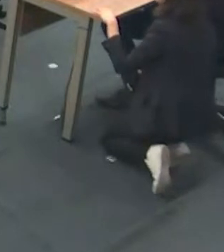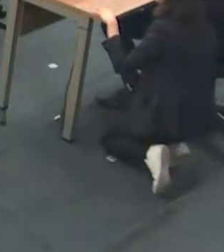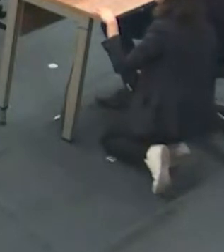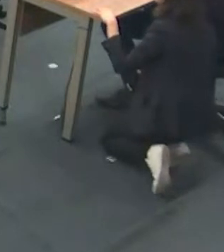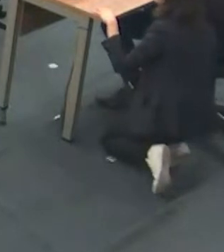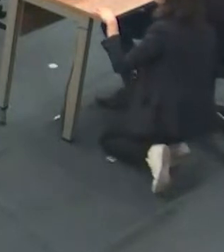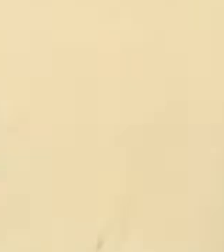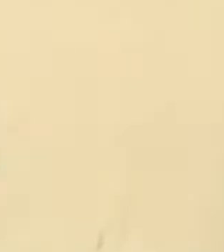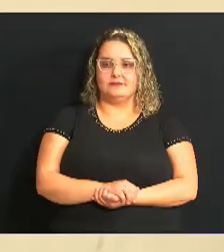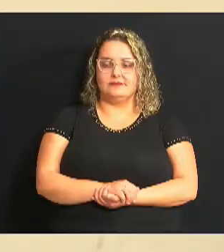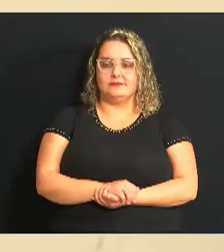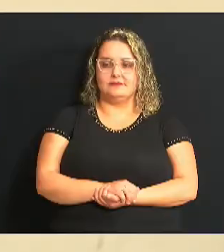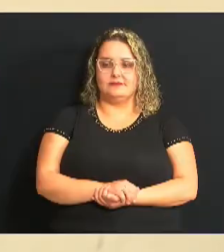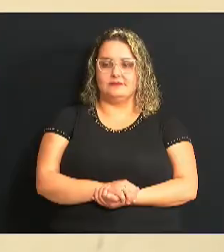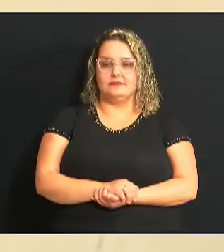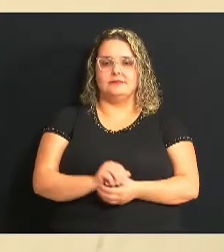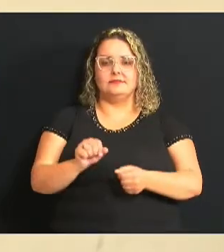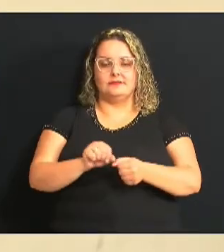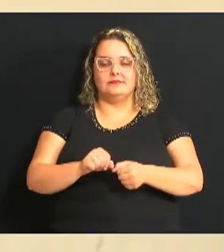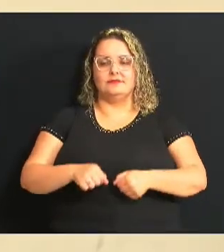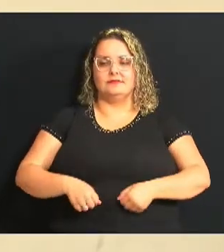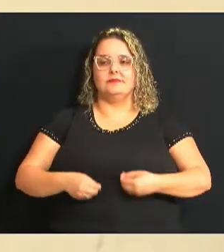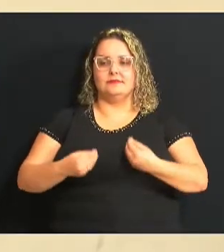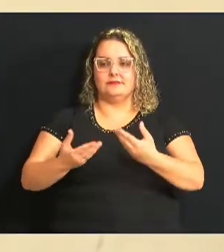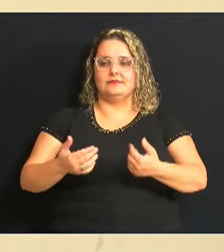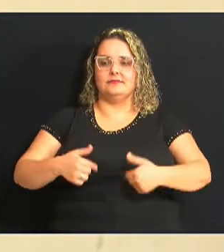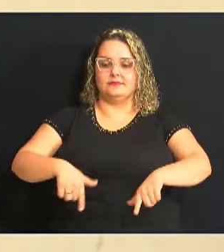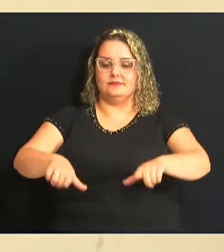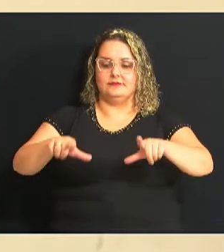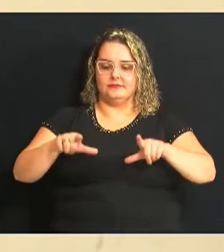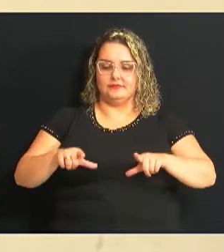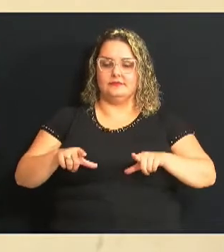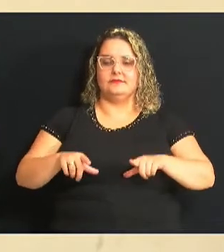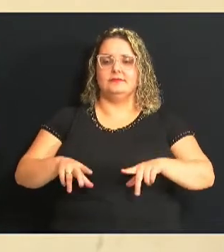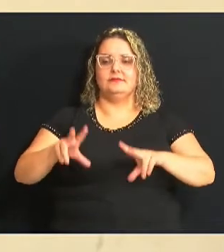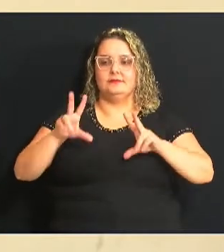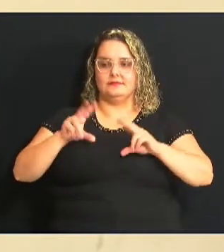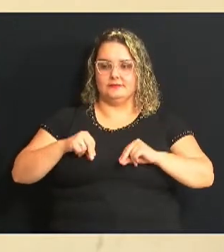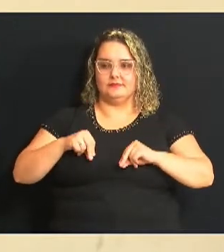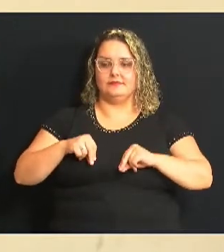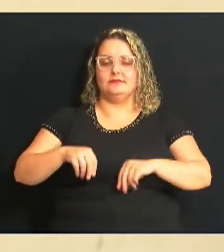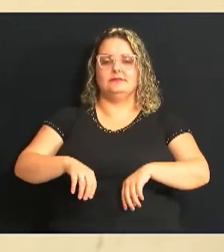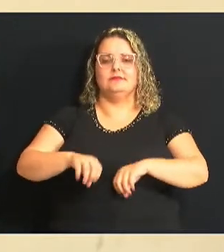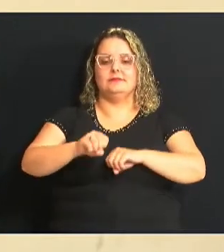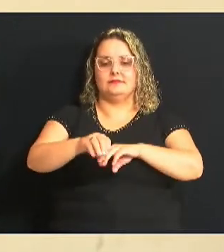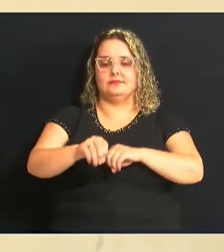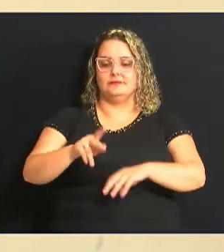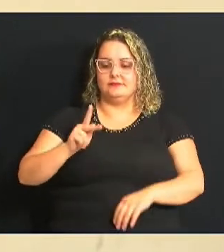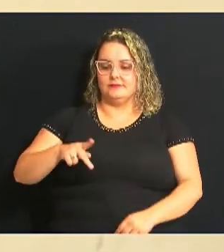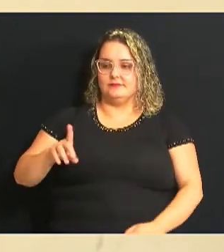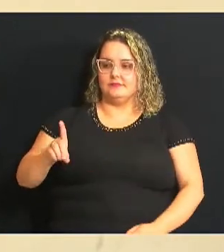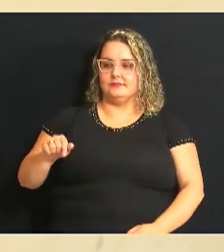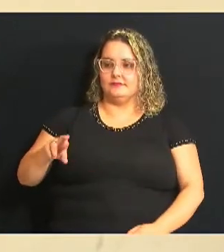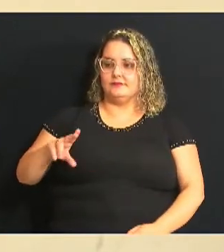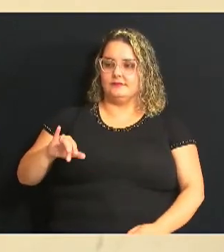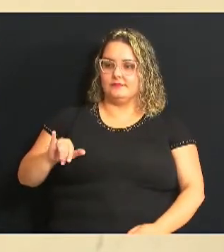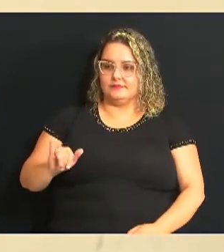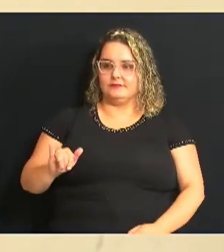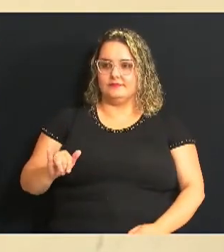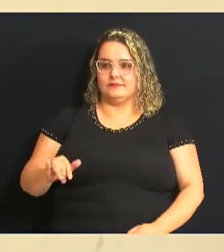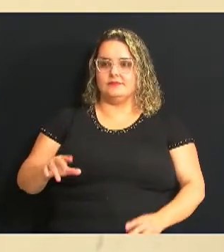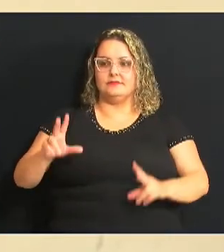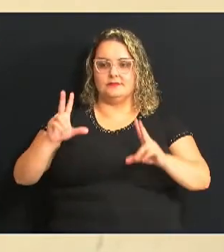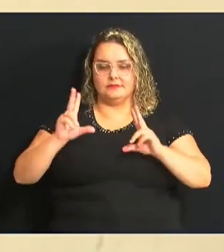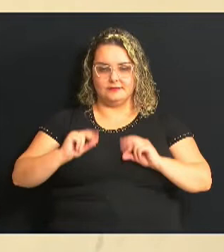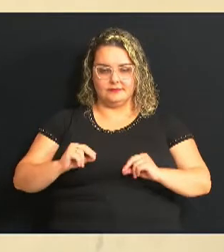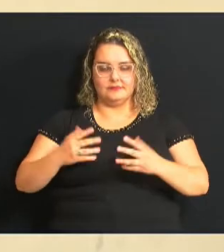Faremos agora a entrega do Diploma de Mérito Educacional ao professor Darcy Ribeiro. Os homenageados recebem